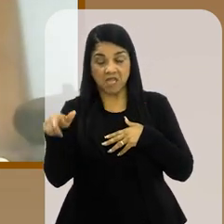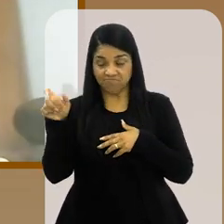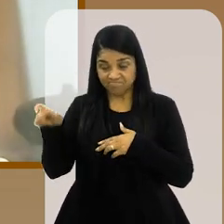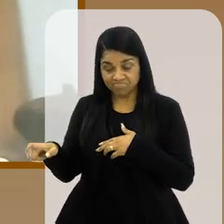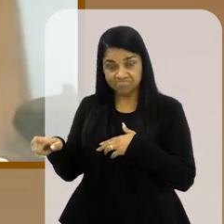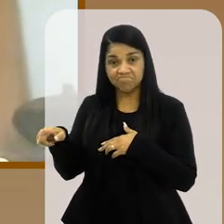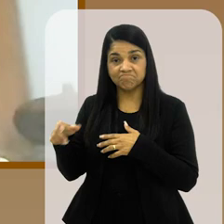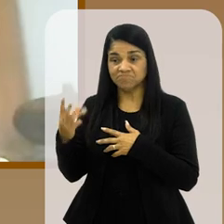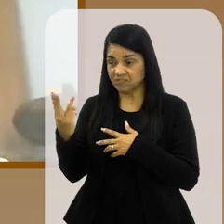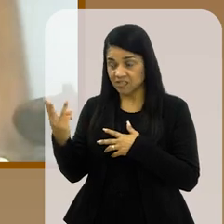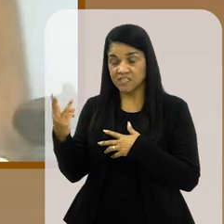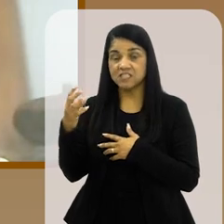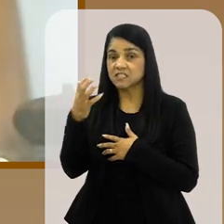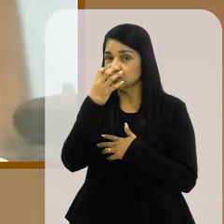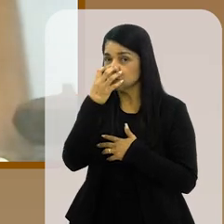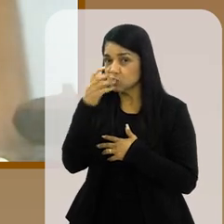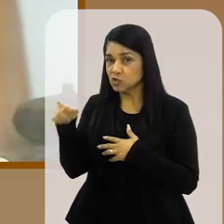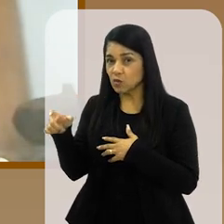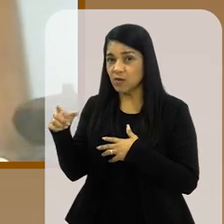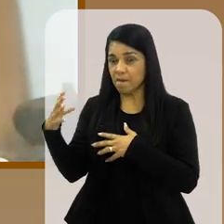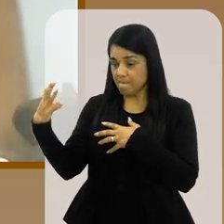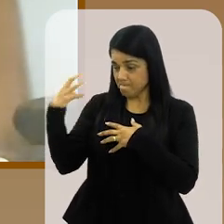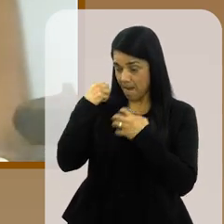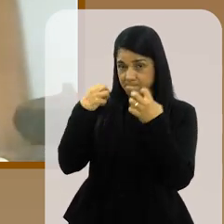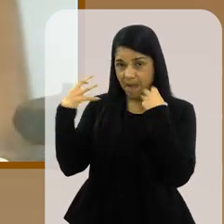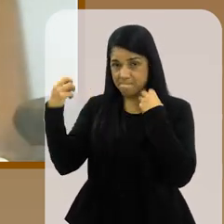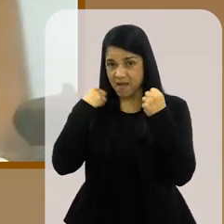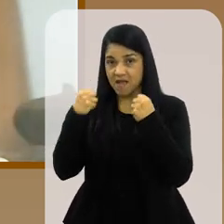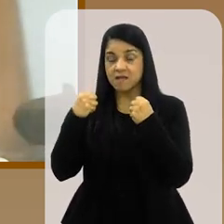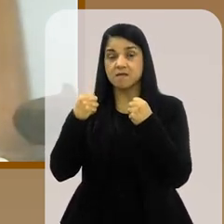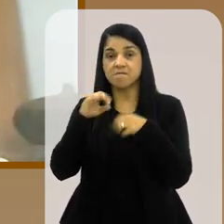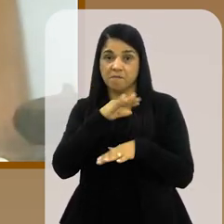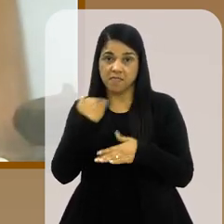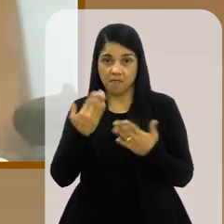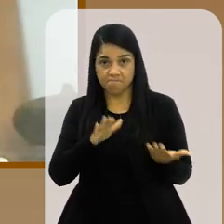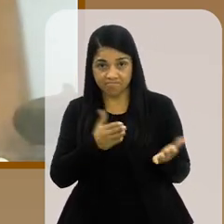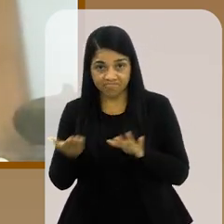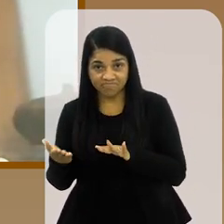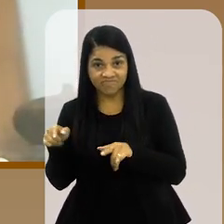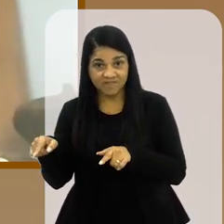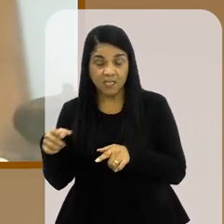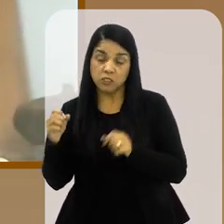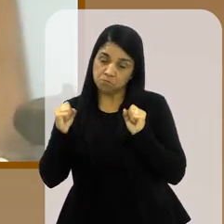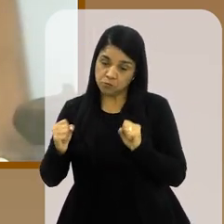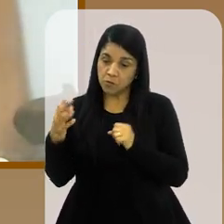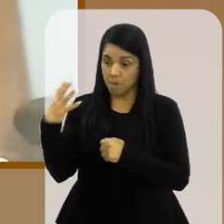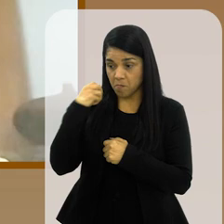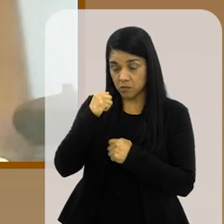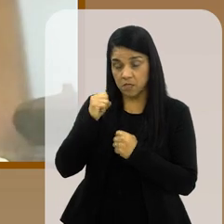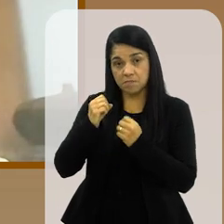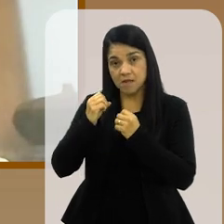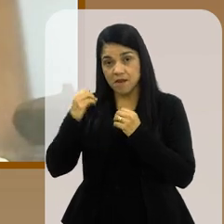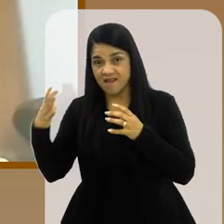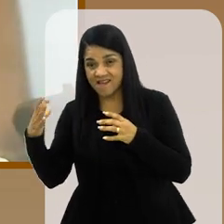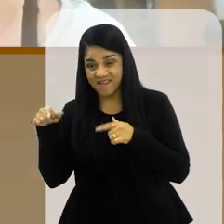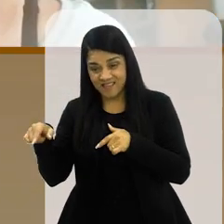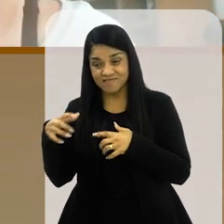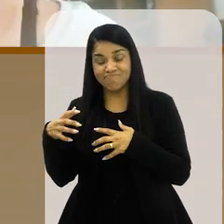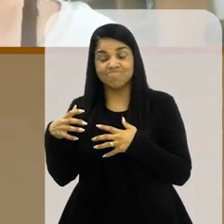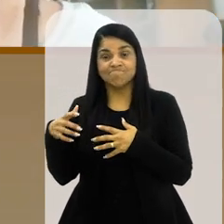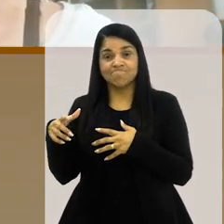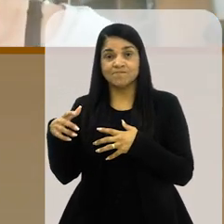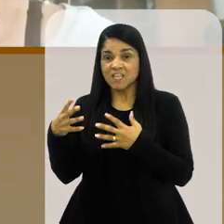para matar, né? Porque eles podiam ter me dado uma mordida e me soltado. Mas eles queriam me matar. Foi